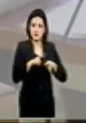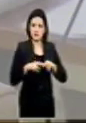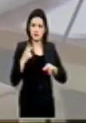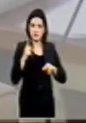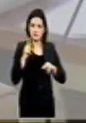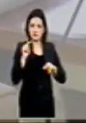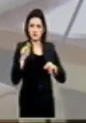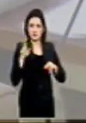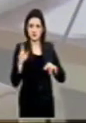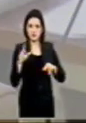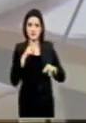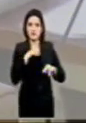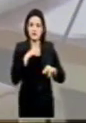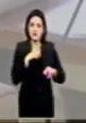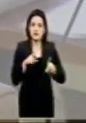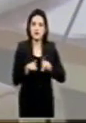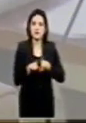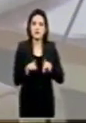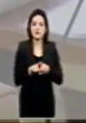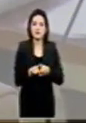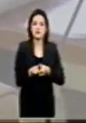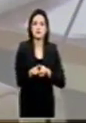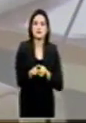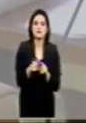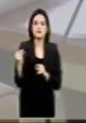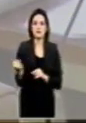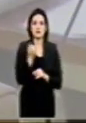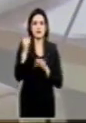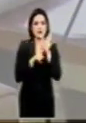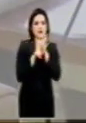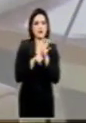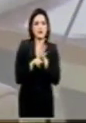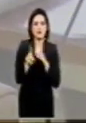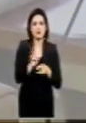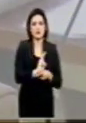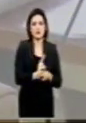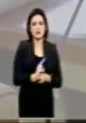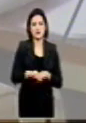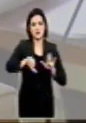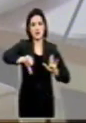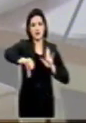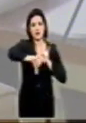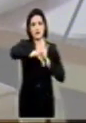na linha de trâmite ordinário da investigação criminal e revela-se